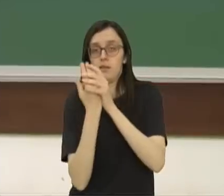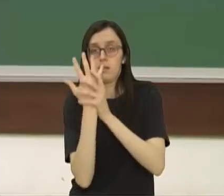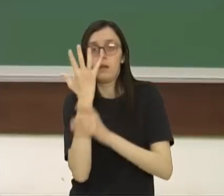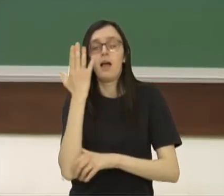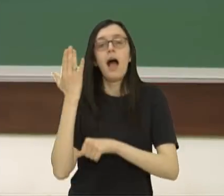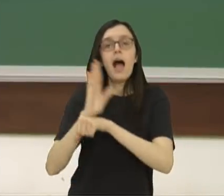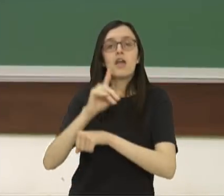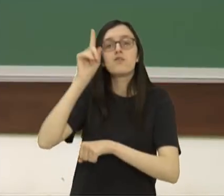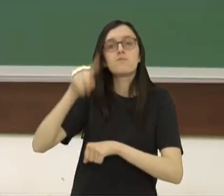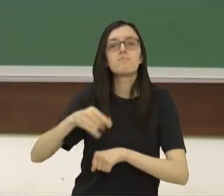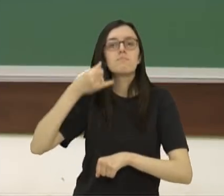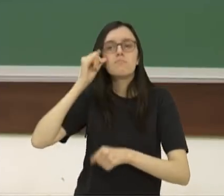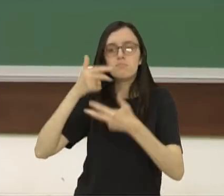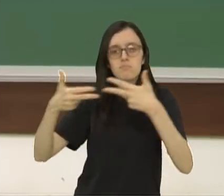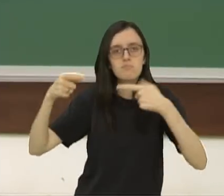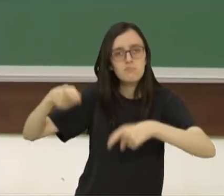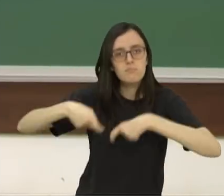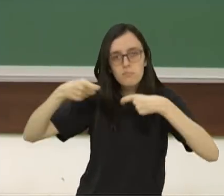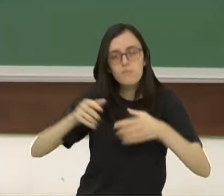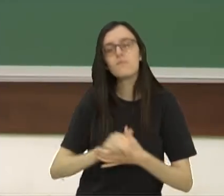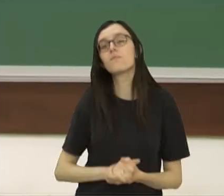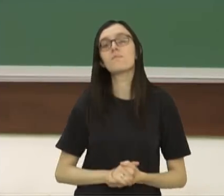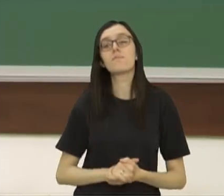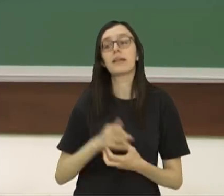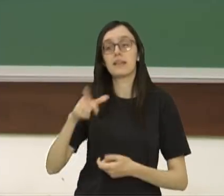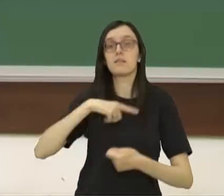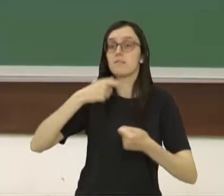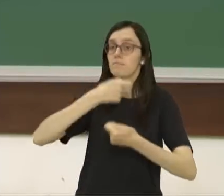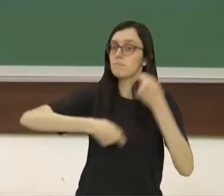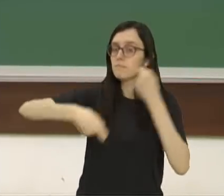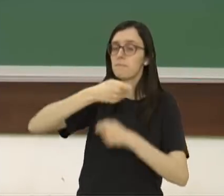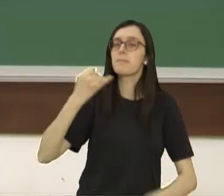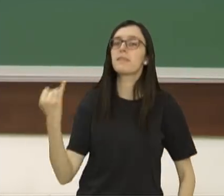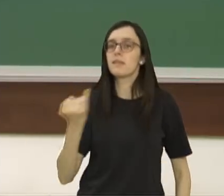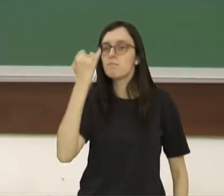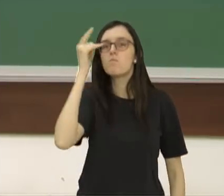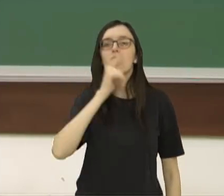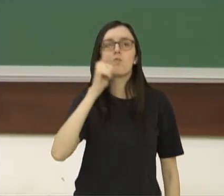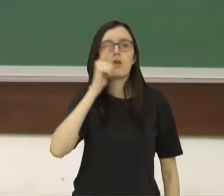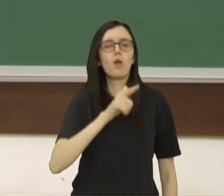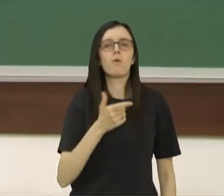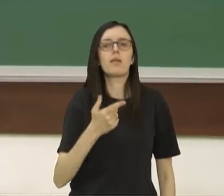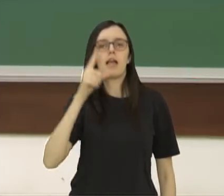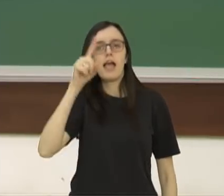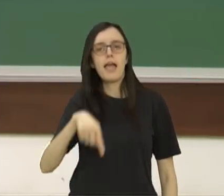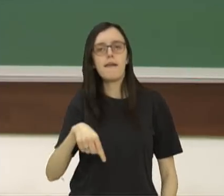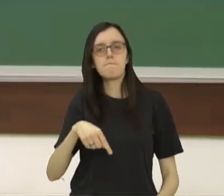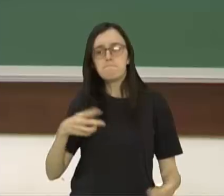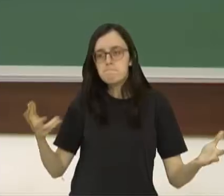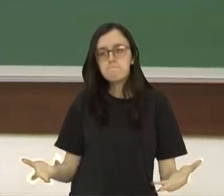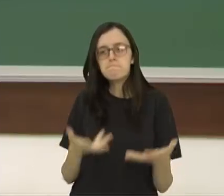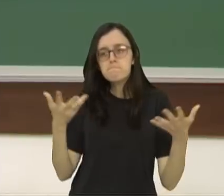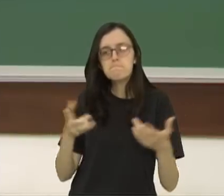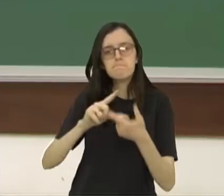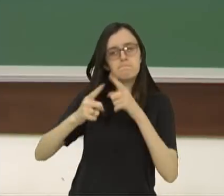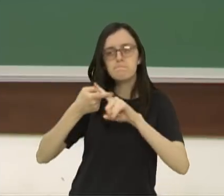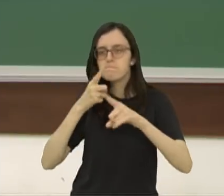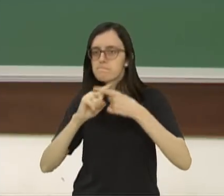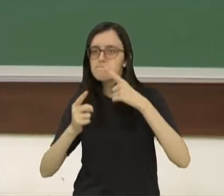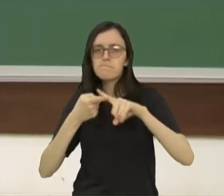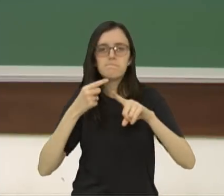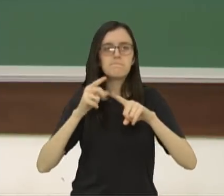auxilia na pecuária. Então, várias atividades econômicas podem ser aí trabalhadas e articuladas a